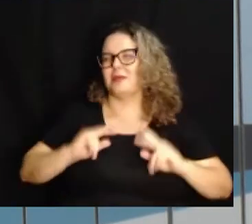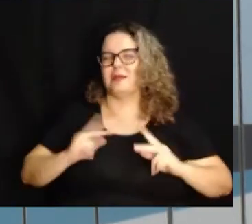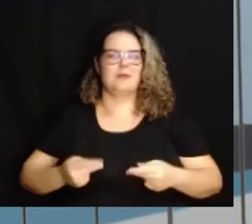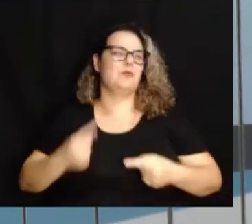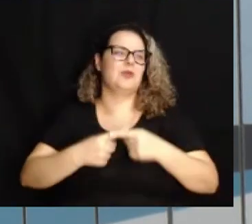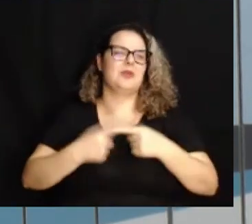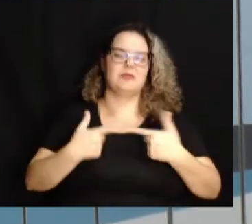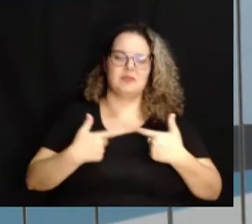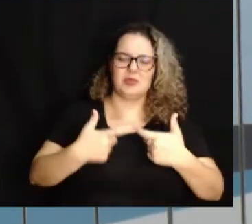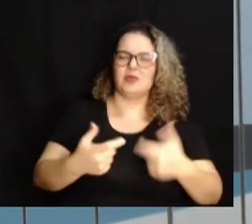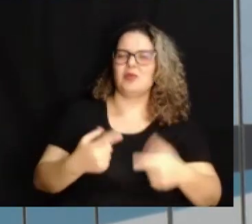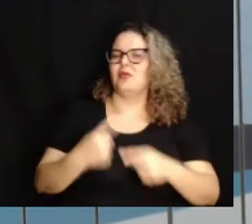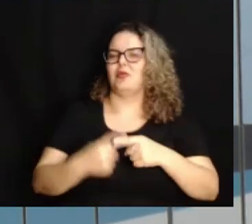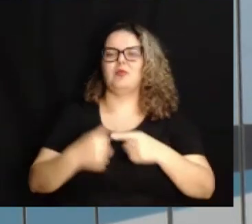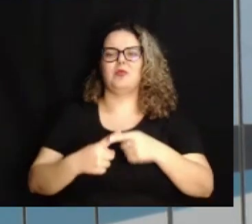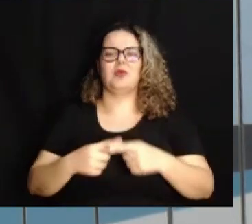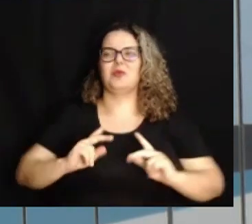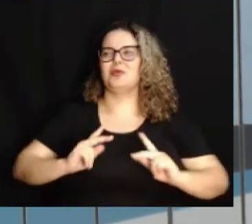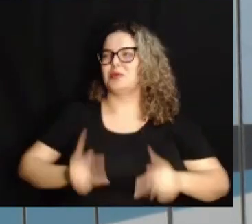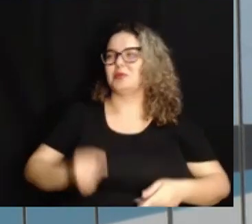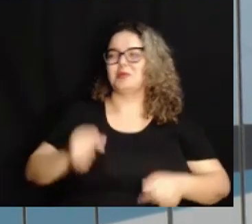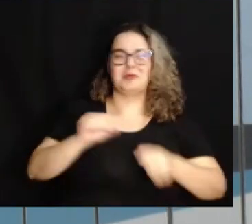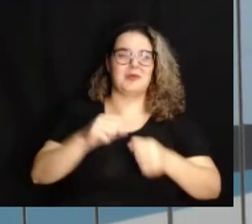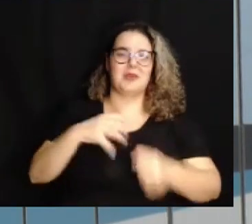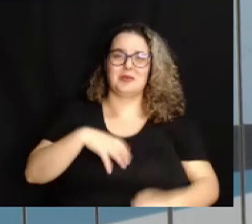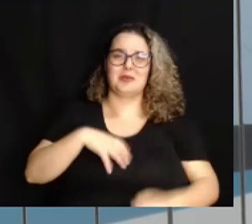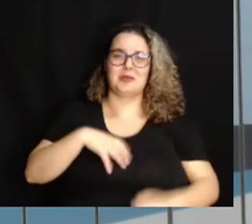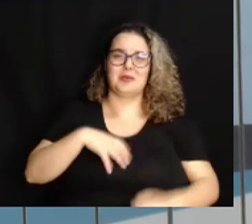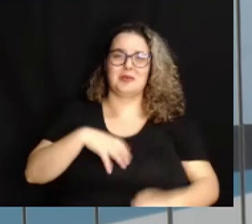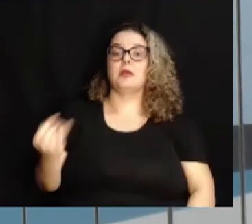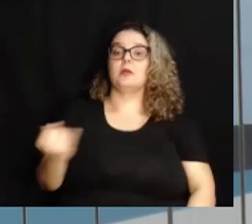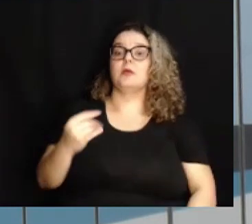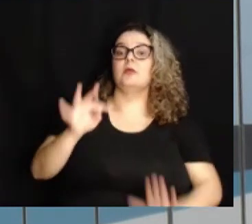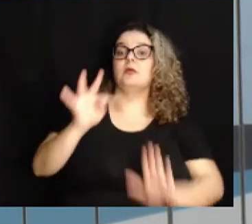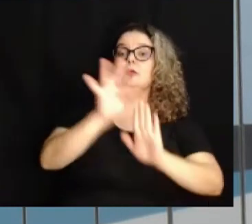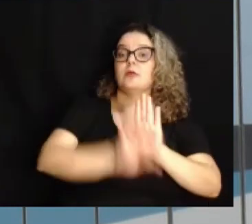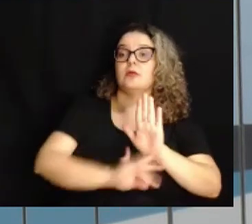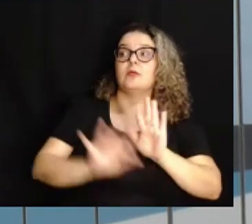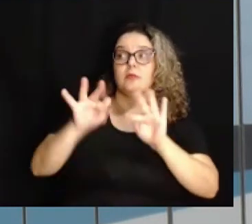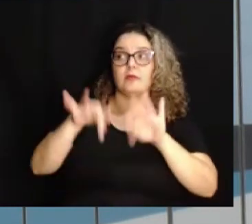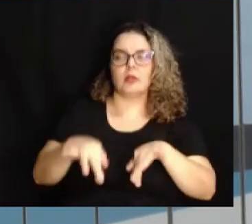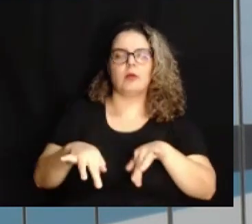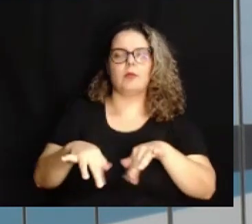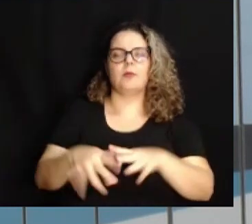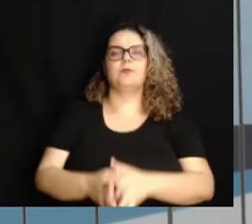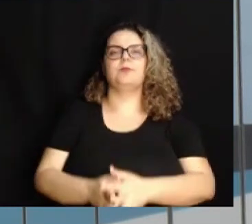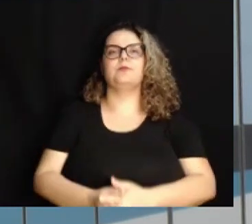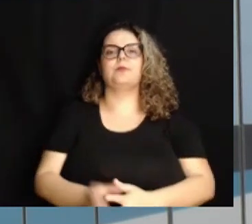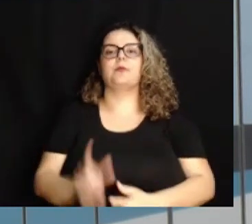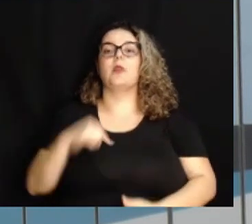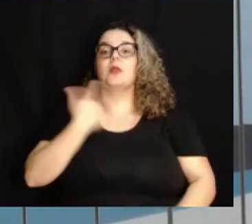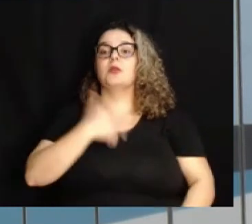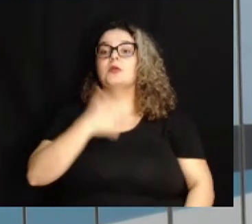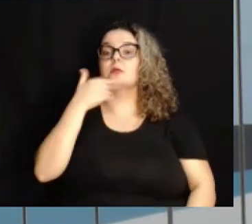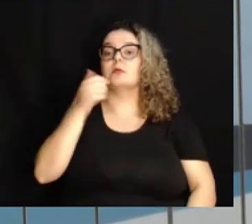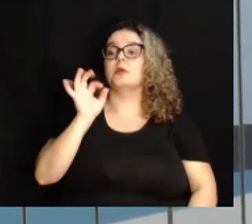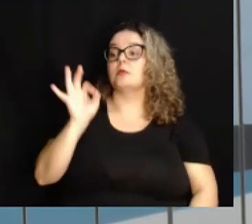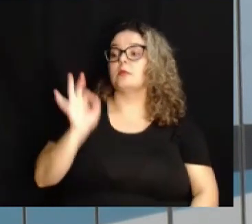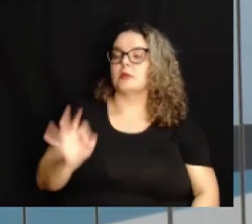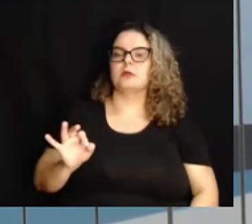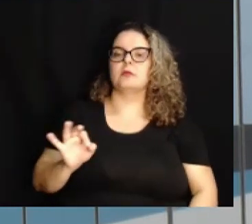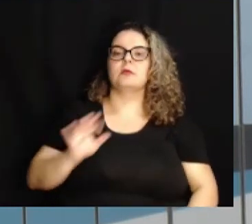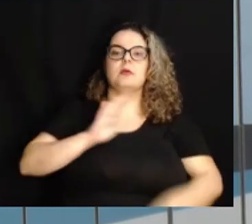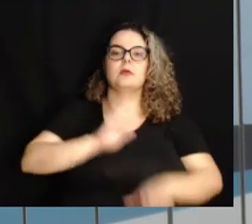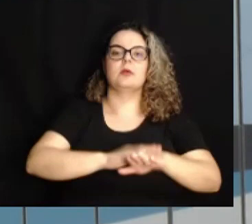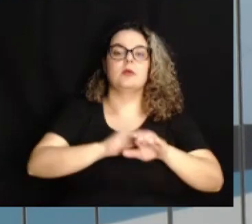faz o que faz. Mas é interessante porque no final do texto ele acaba falando assim, a nossa melhor chance são pequenos atos de amor. Né? E eu